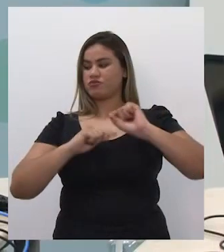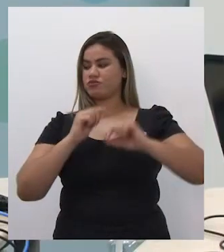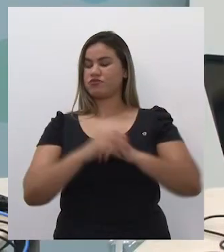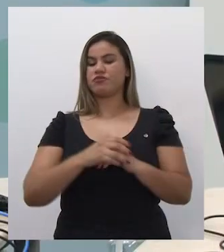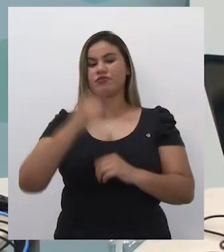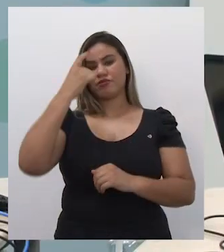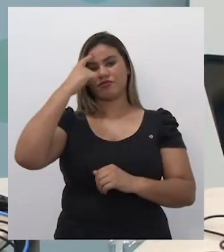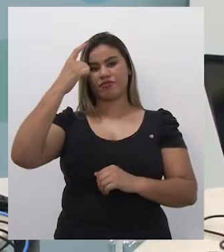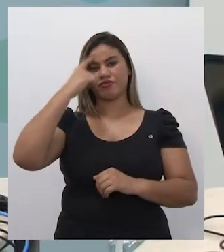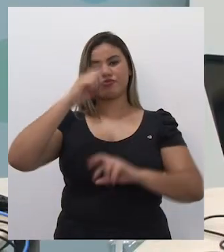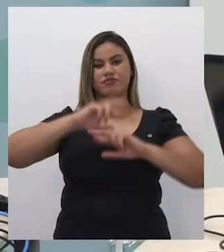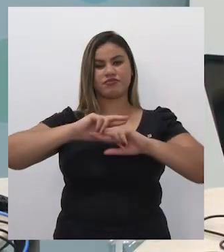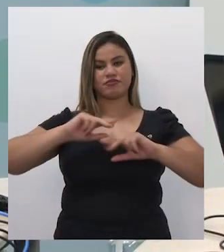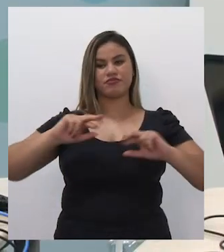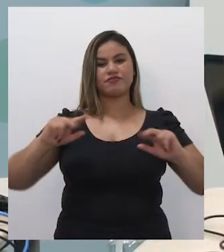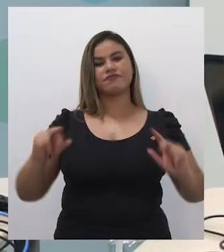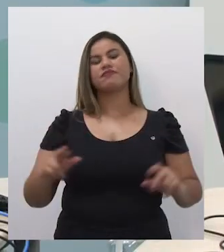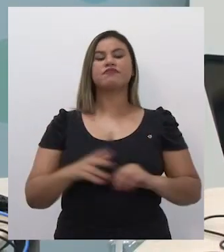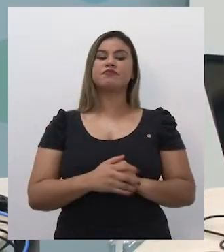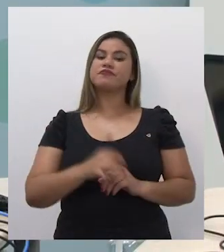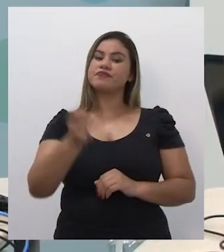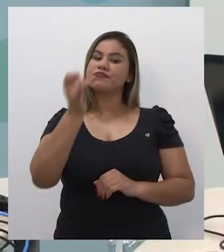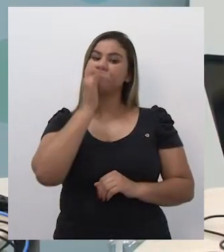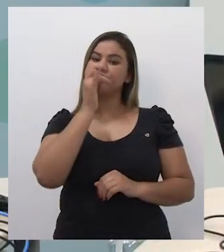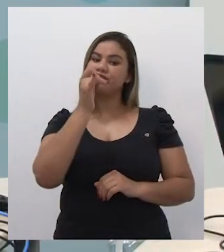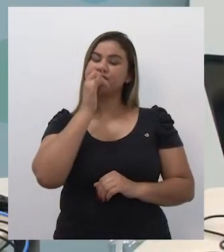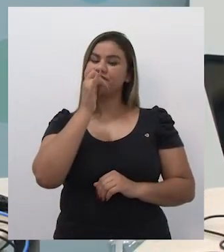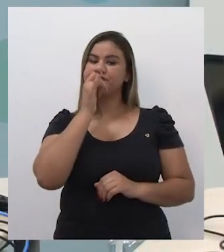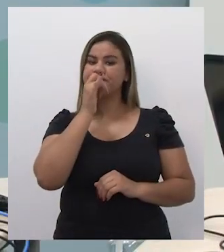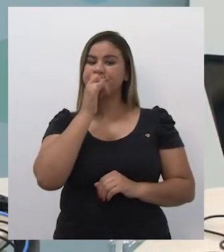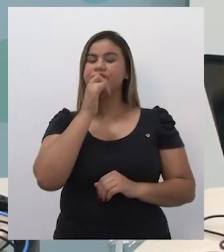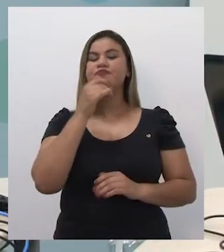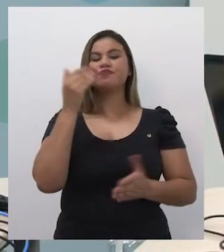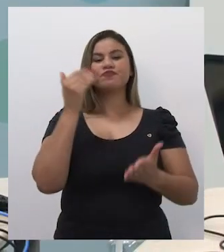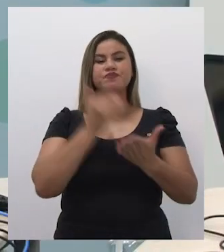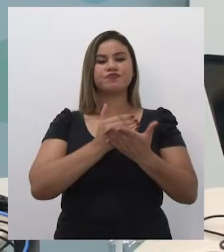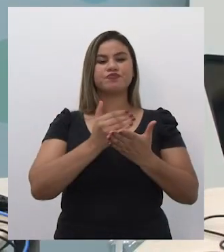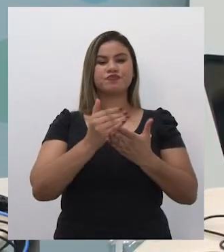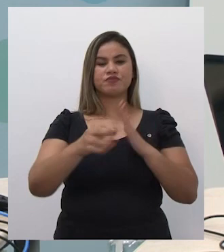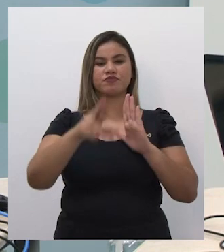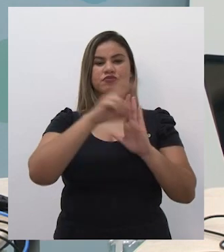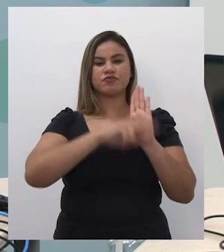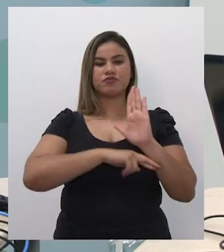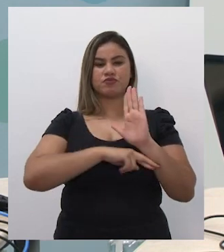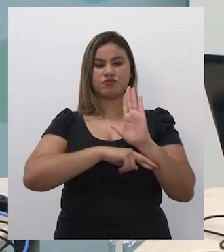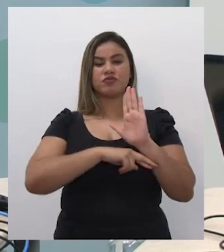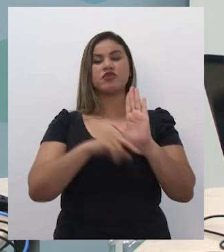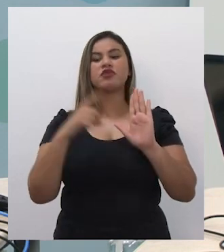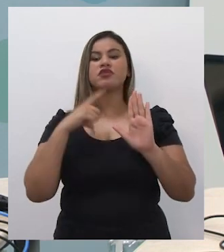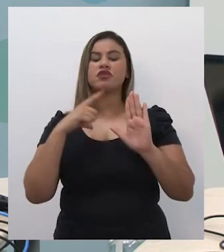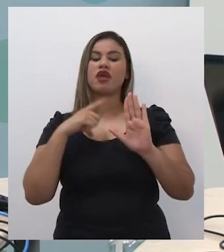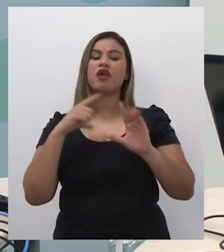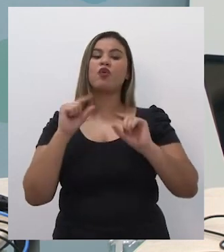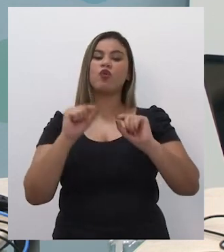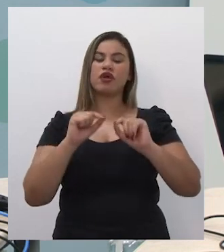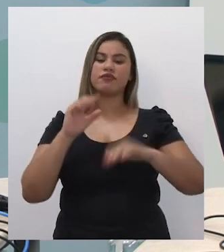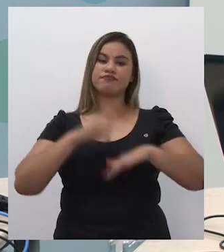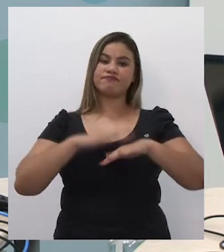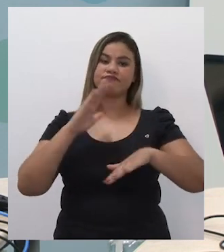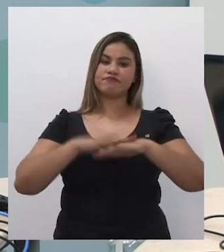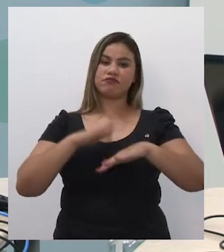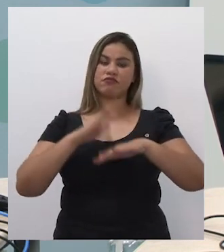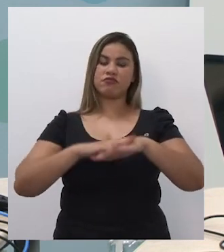pensemos em alguns aspectos. Por exemplo, na introdução do roteiro, nós temos aí as ações pedagógicas que devem